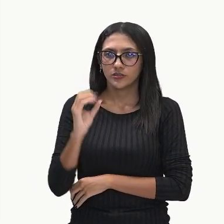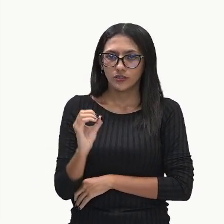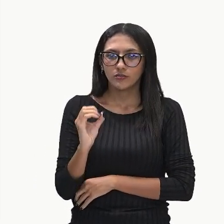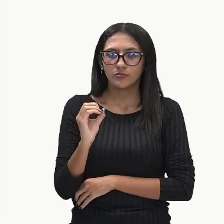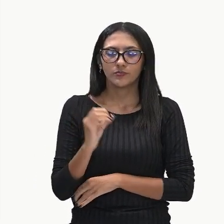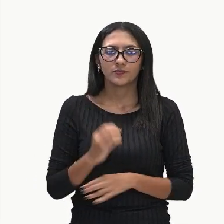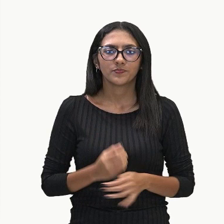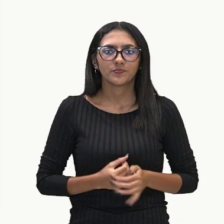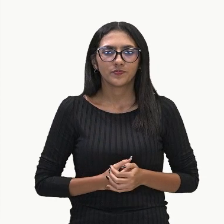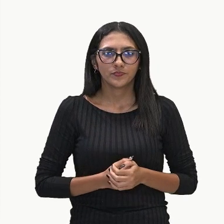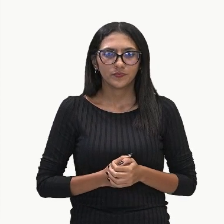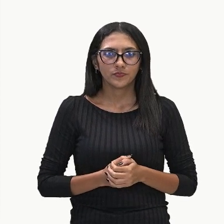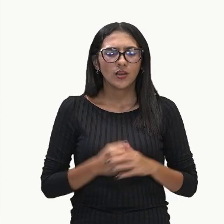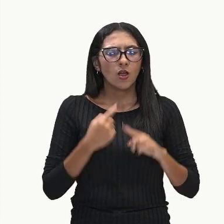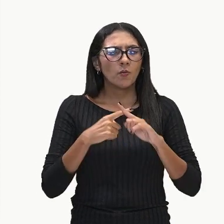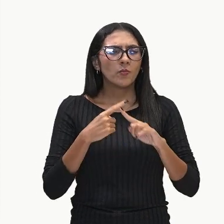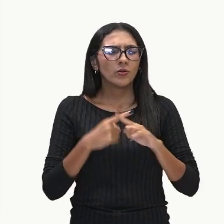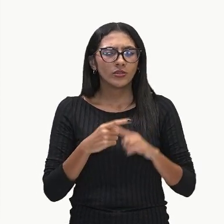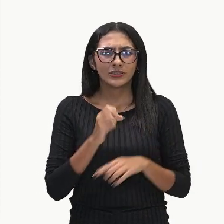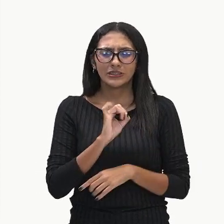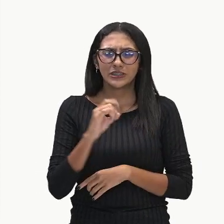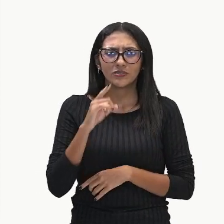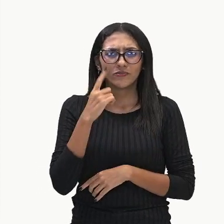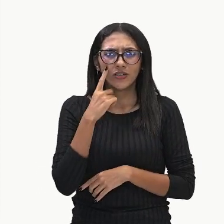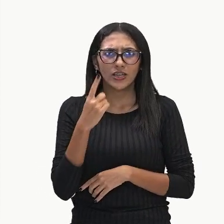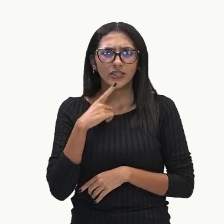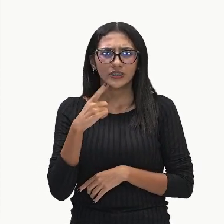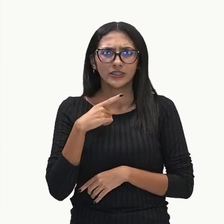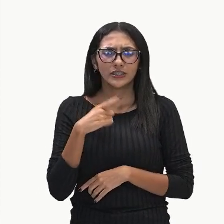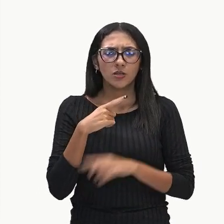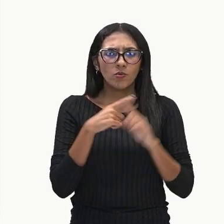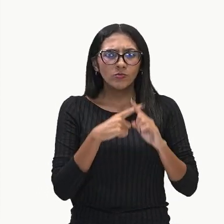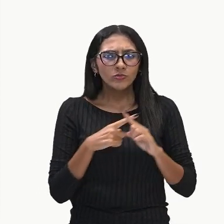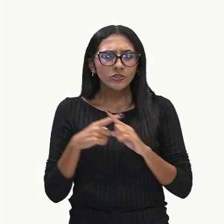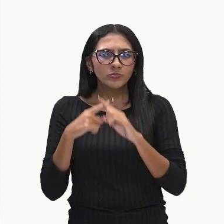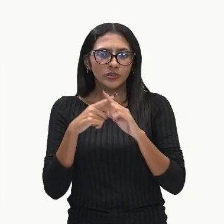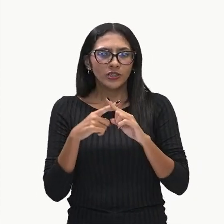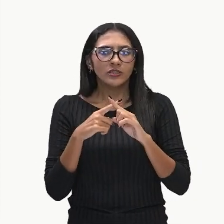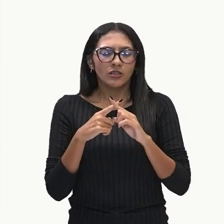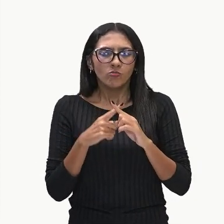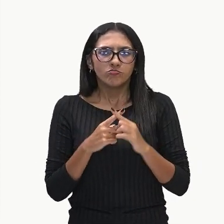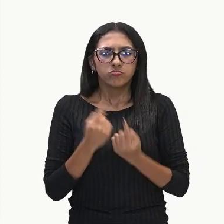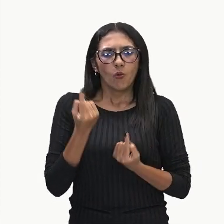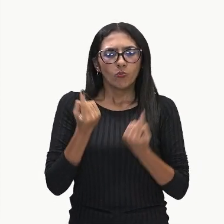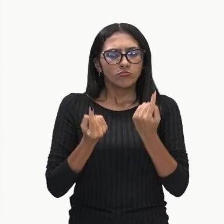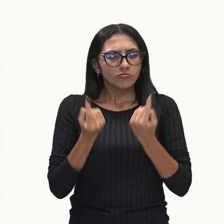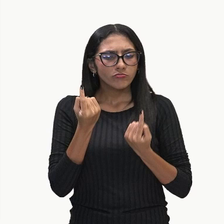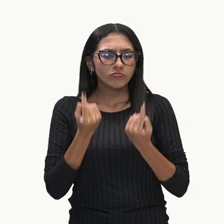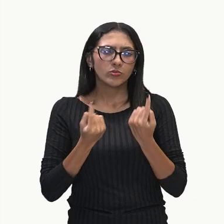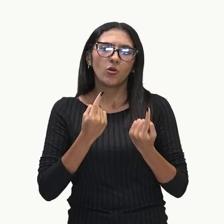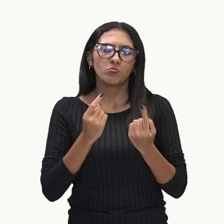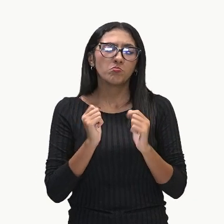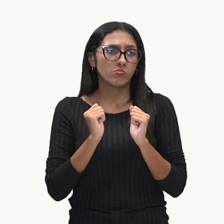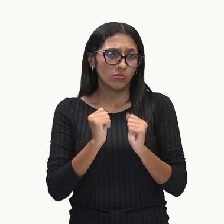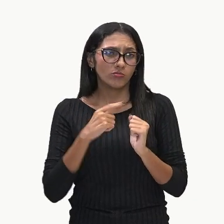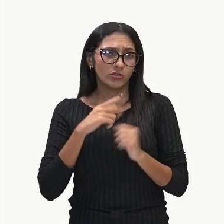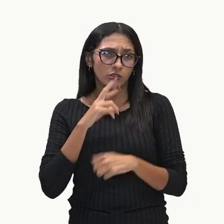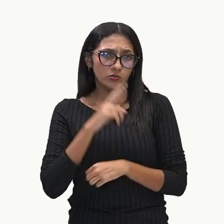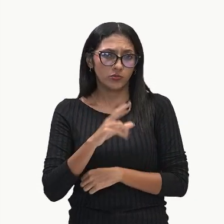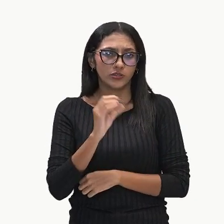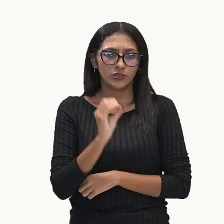se eu tenho uma multiplicação e o resultado dela é zero, um dos dois aí vai ter que ser zero. Mas